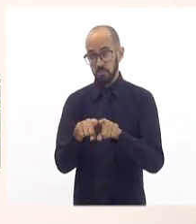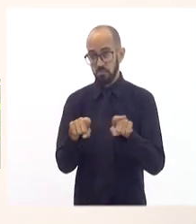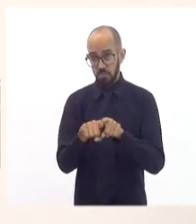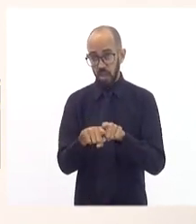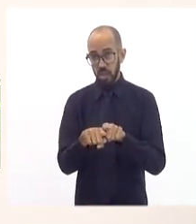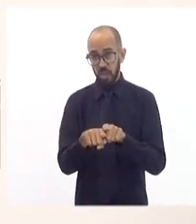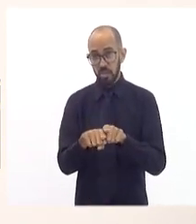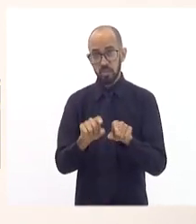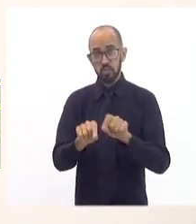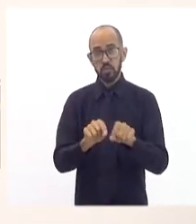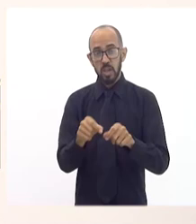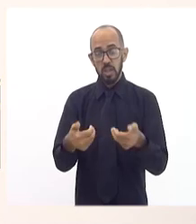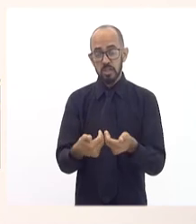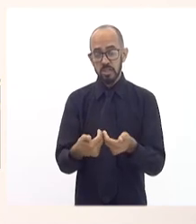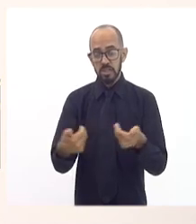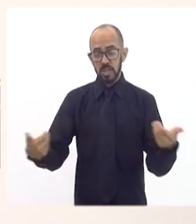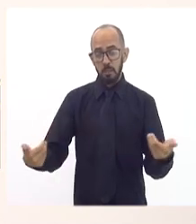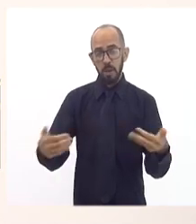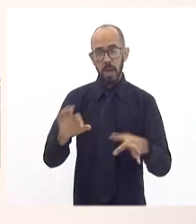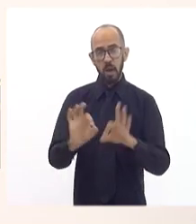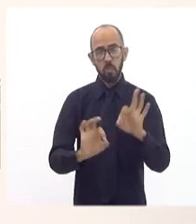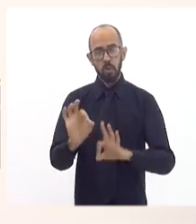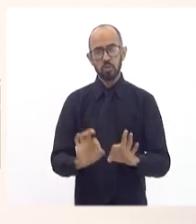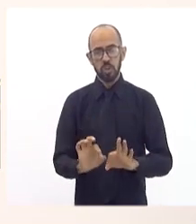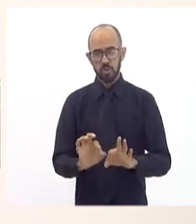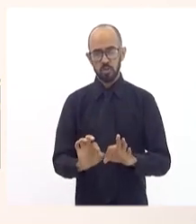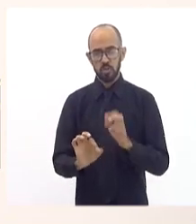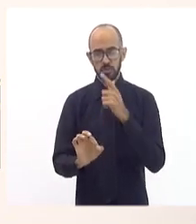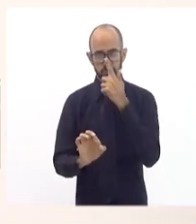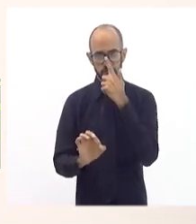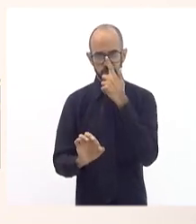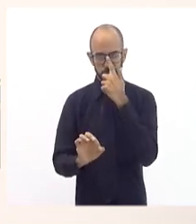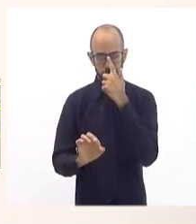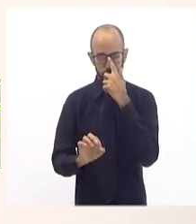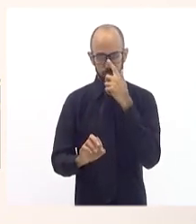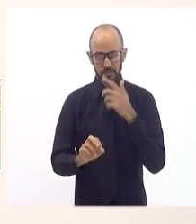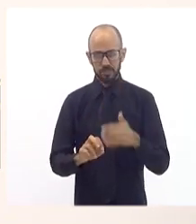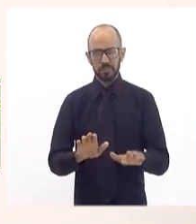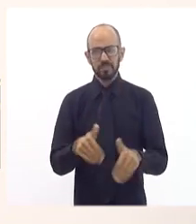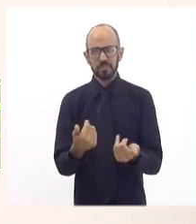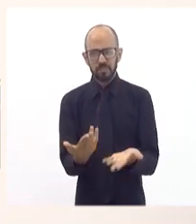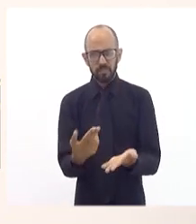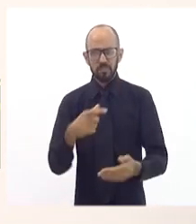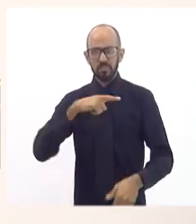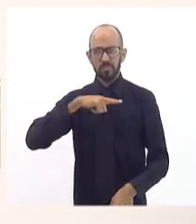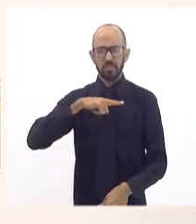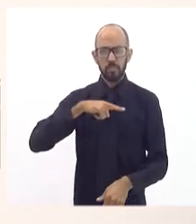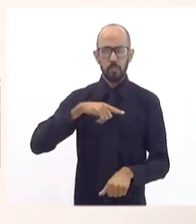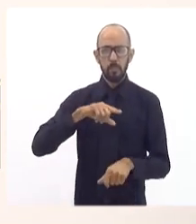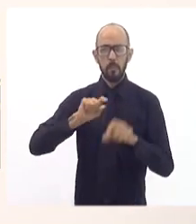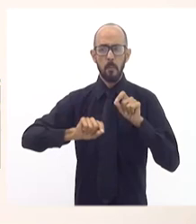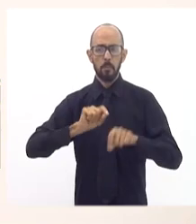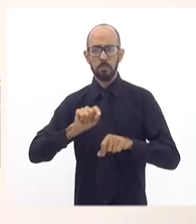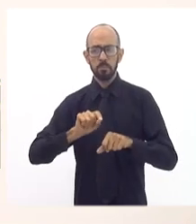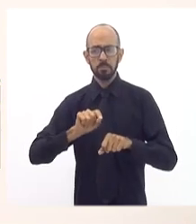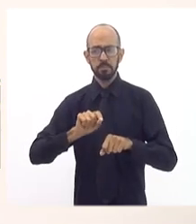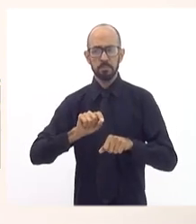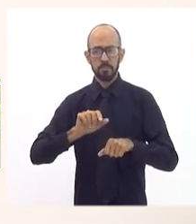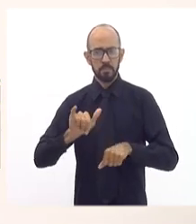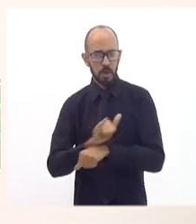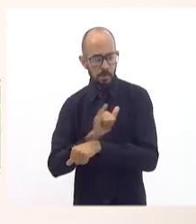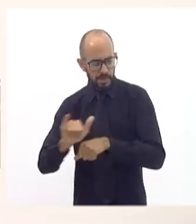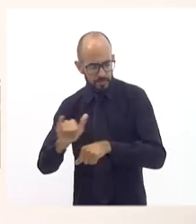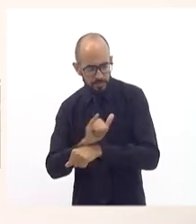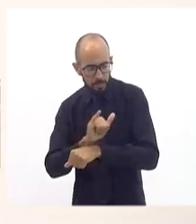partir né o projeto que existe todo já um uma um